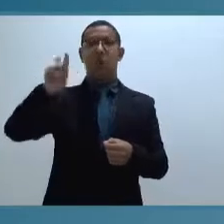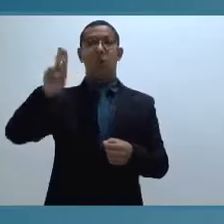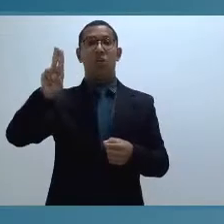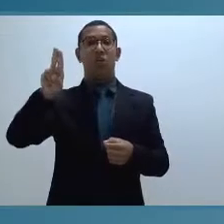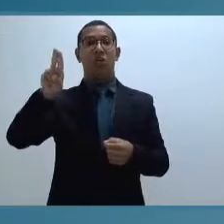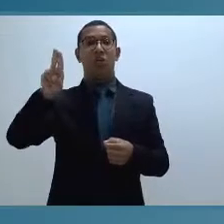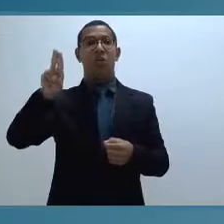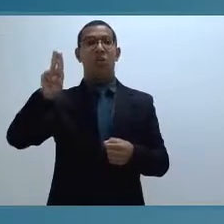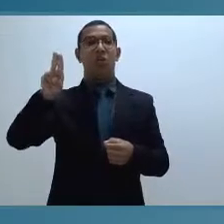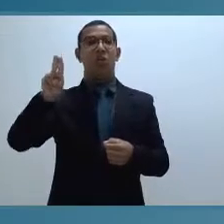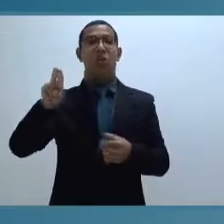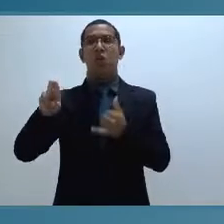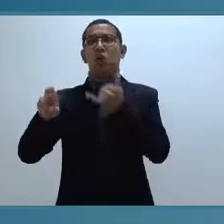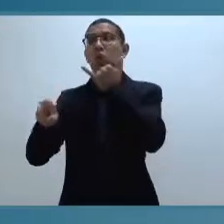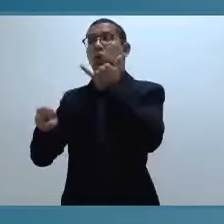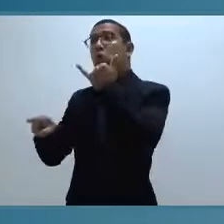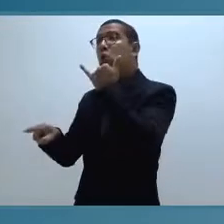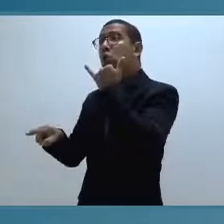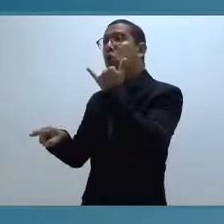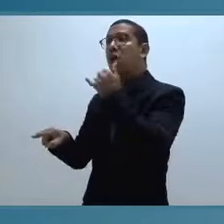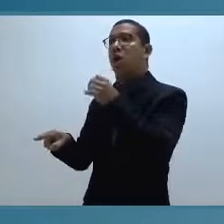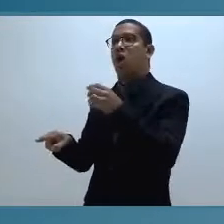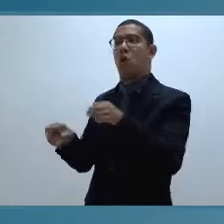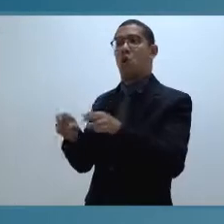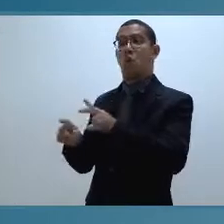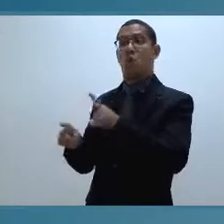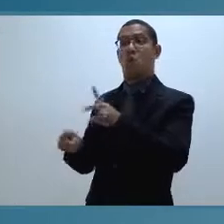é Vitória do Xingu.